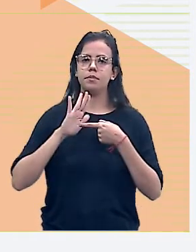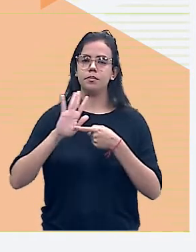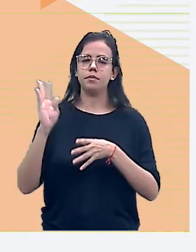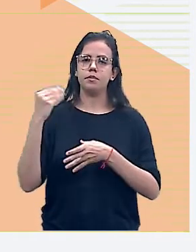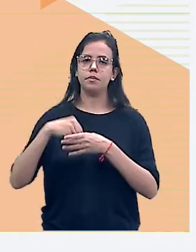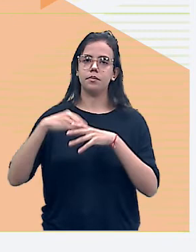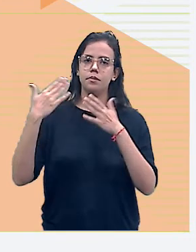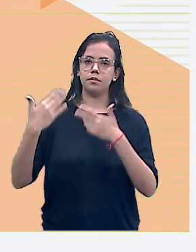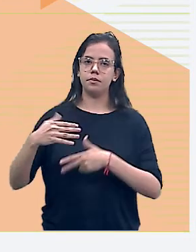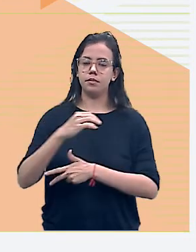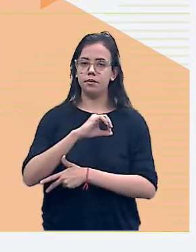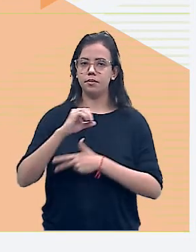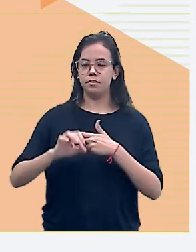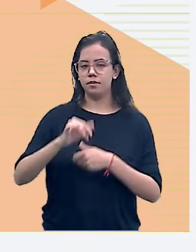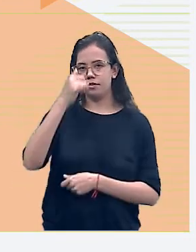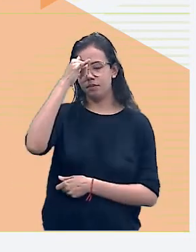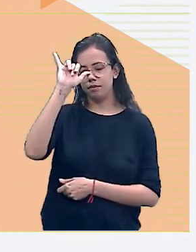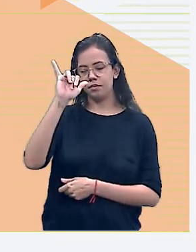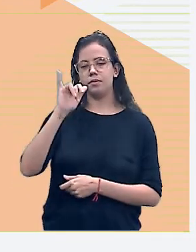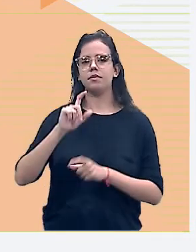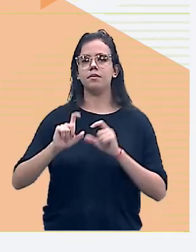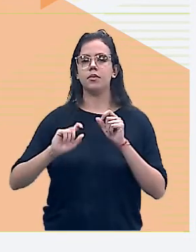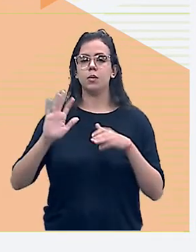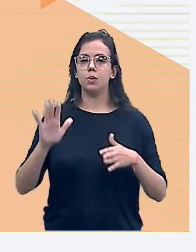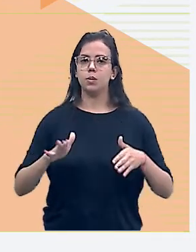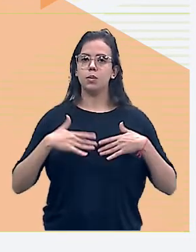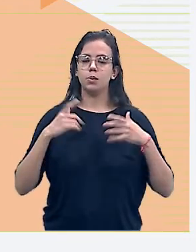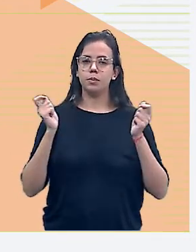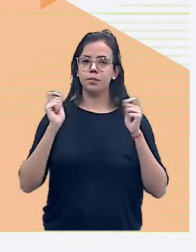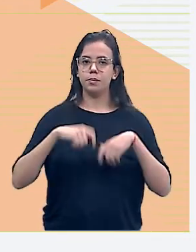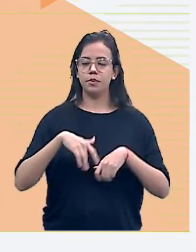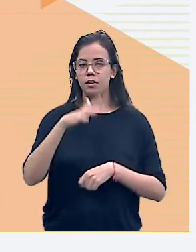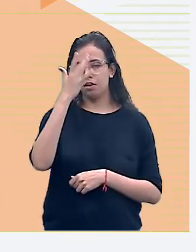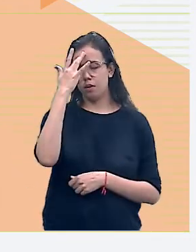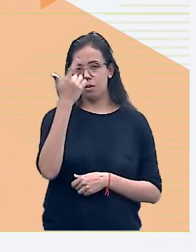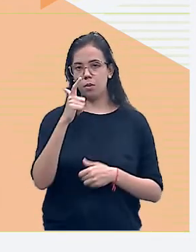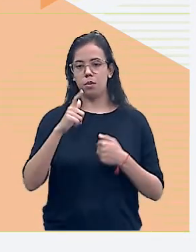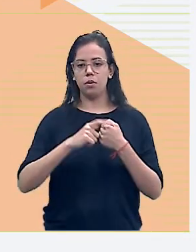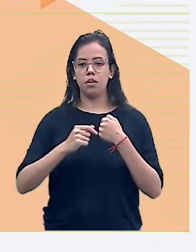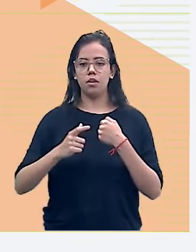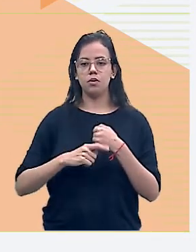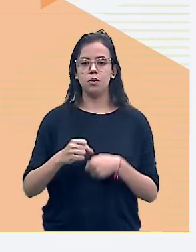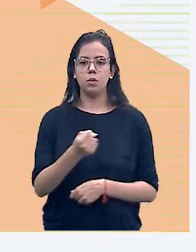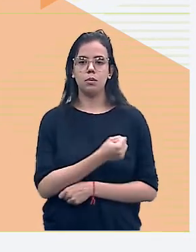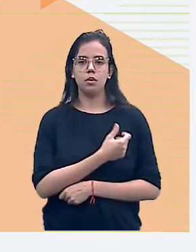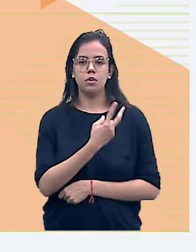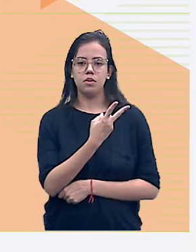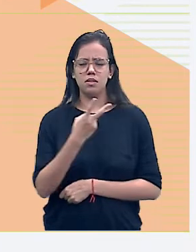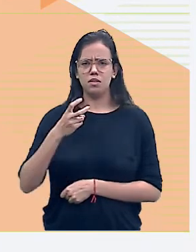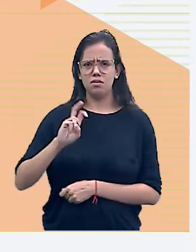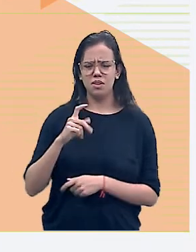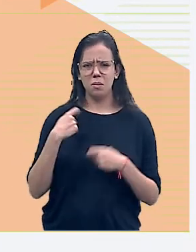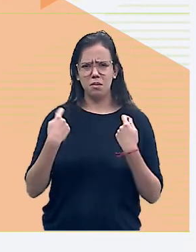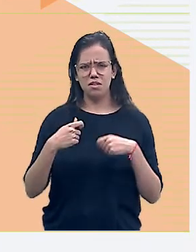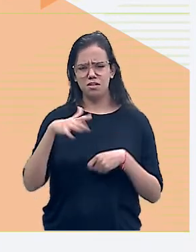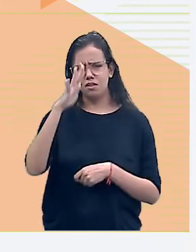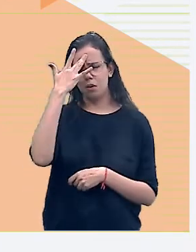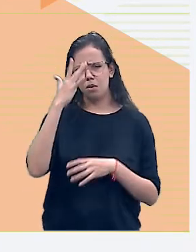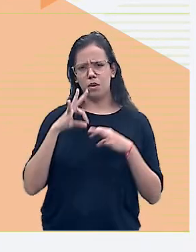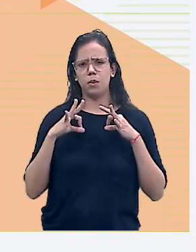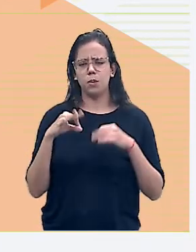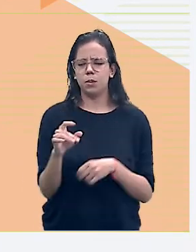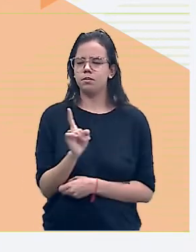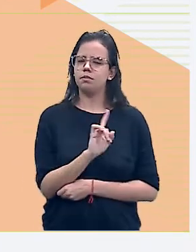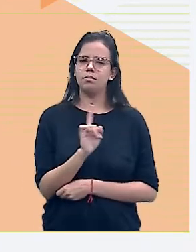teu Enem e para não te pagar desprevenido você vai decorar esse outro artigo que al-225 porque eu tenho que decorar tudo do